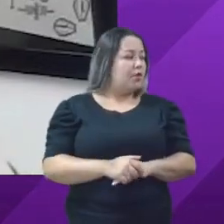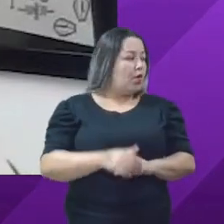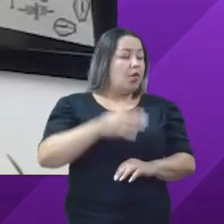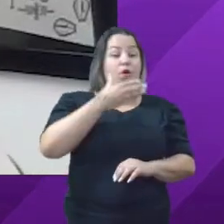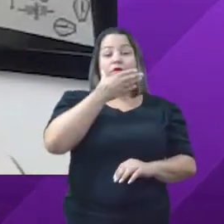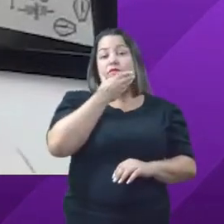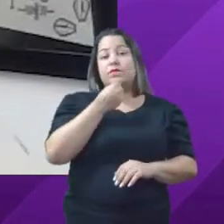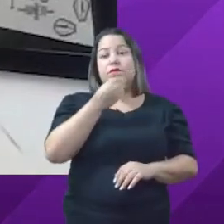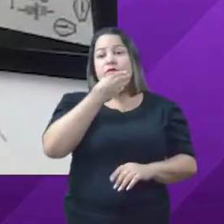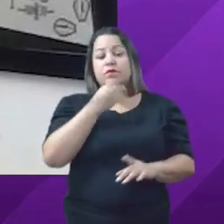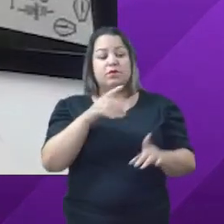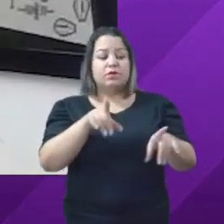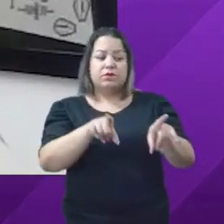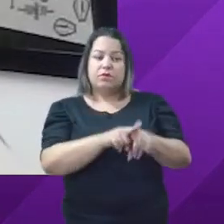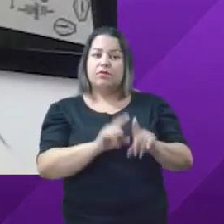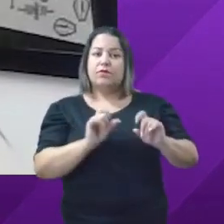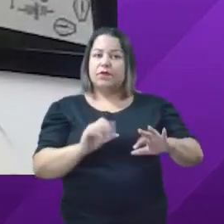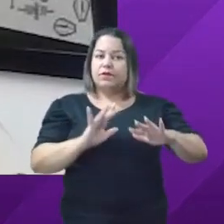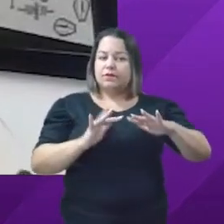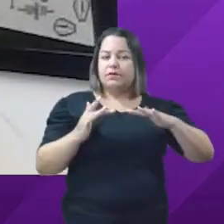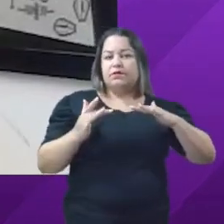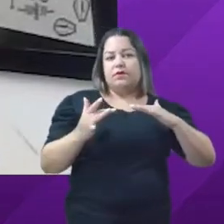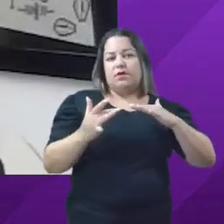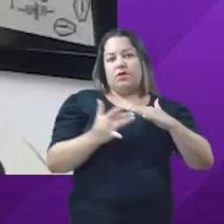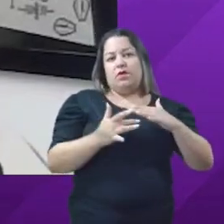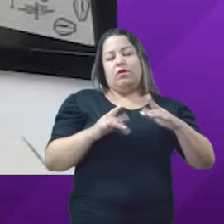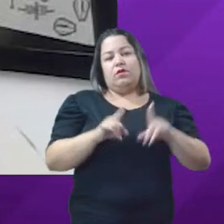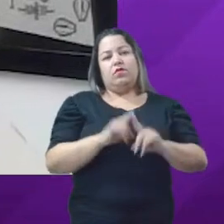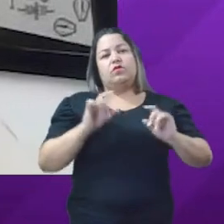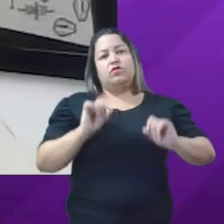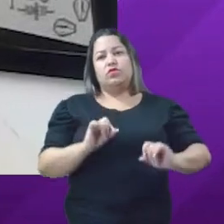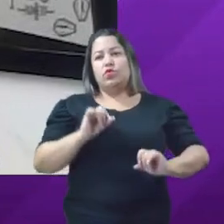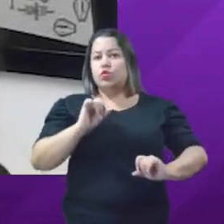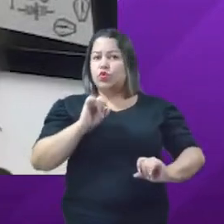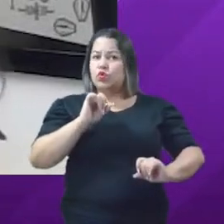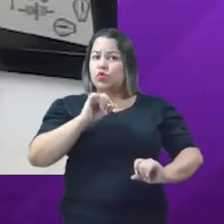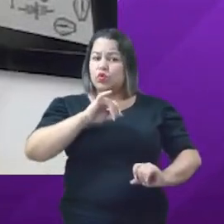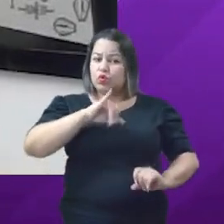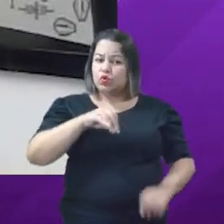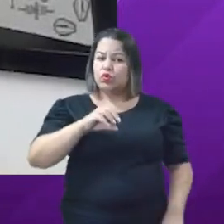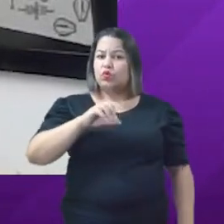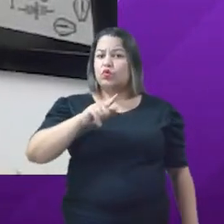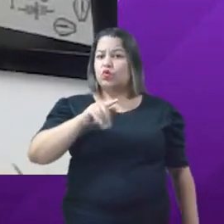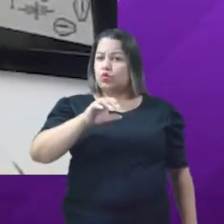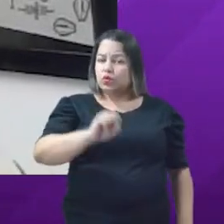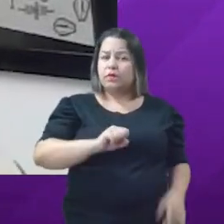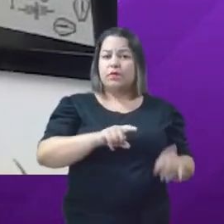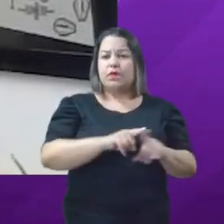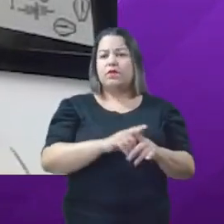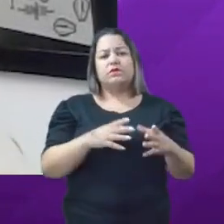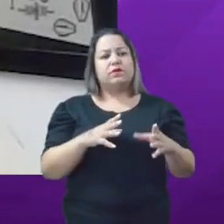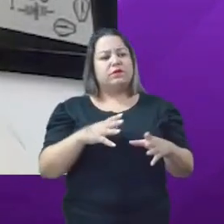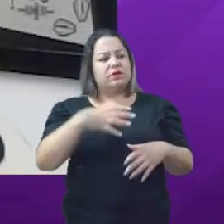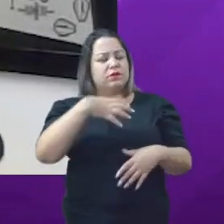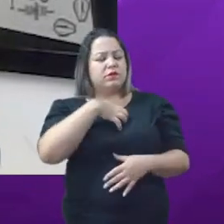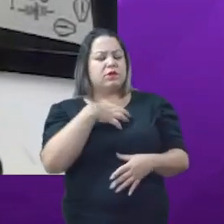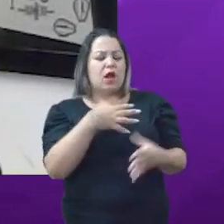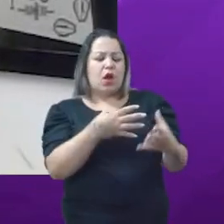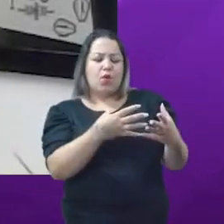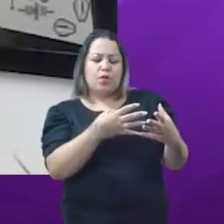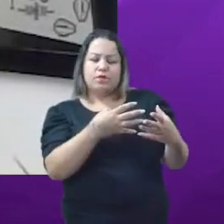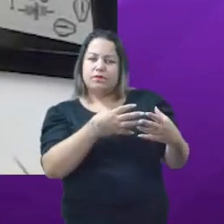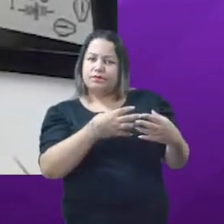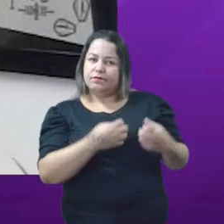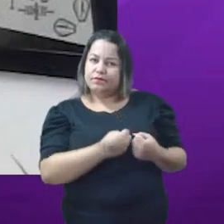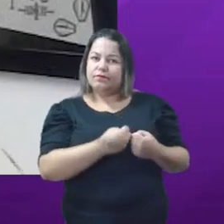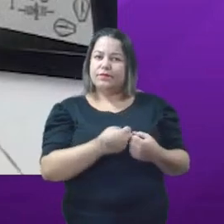meninos que são cooptados através das redes sociais, dos jogos virtuais, eles se sentem acolhidos nesses grupos misóginos, né? Eles entendem